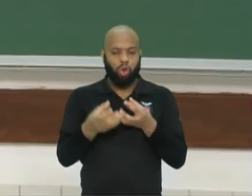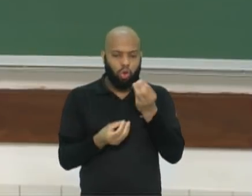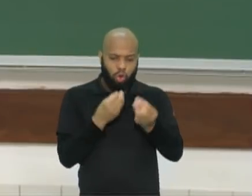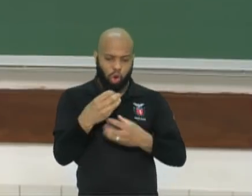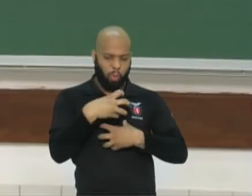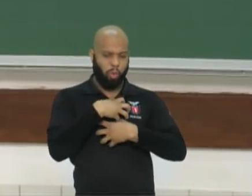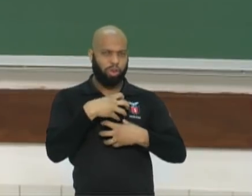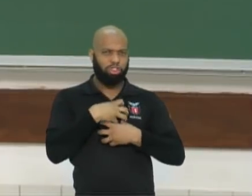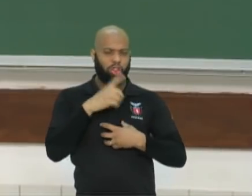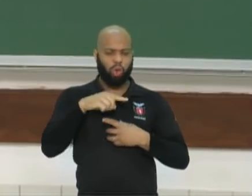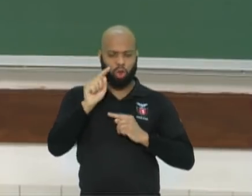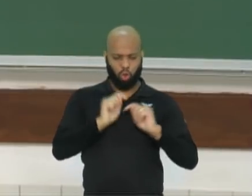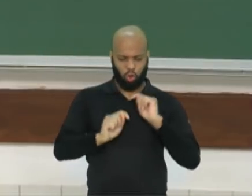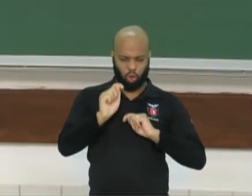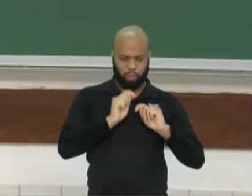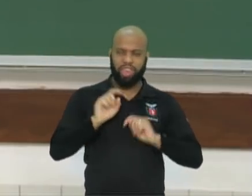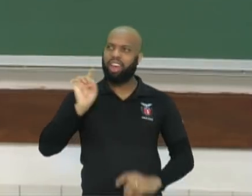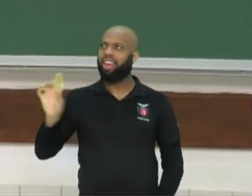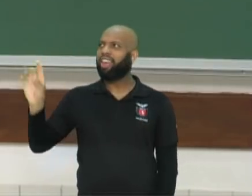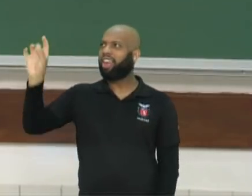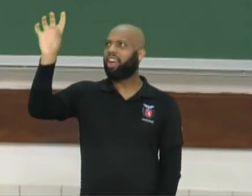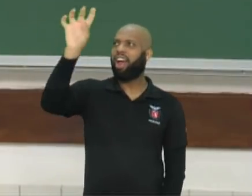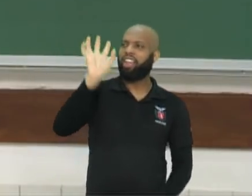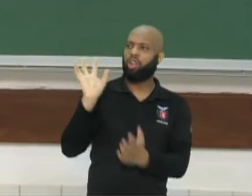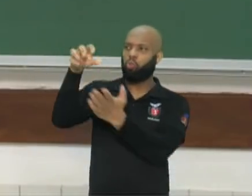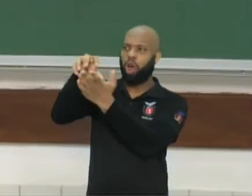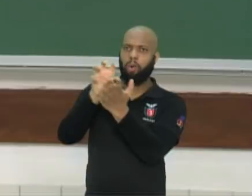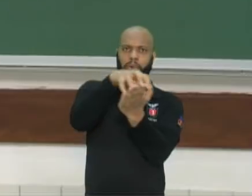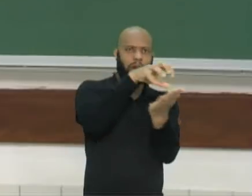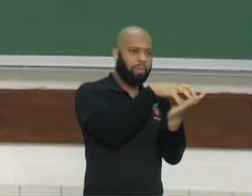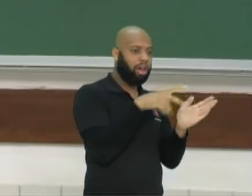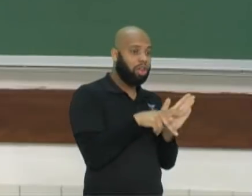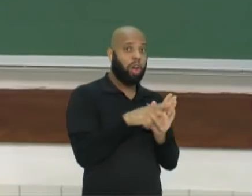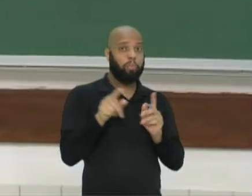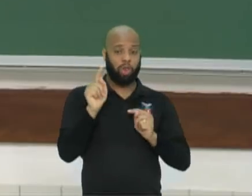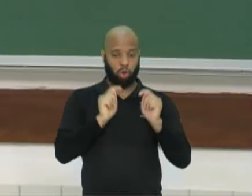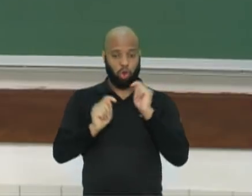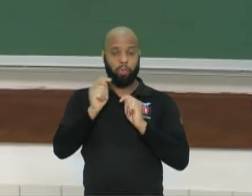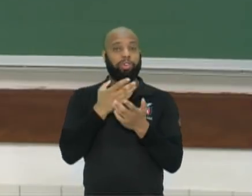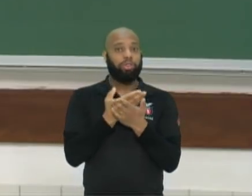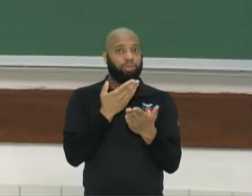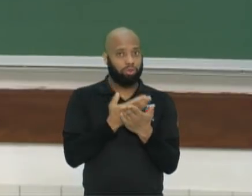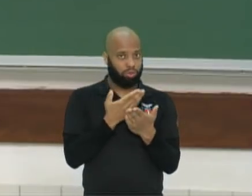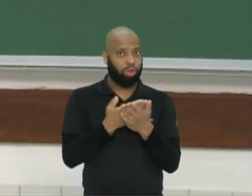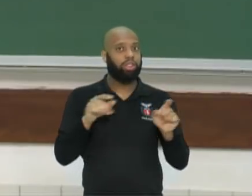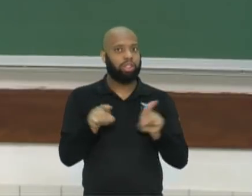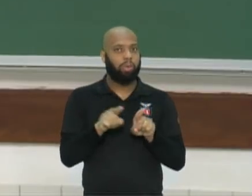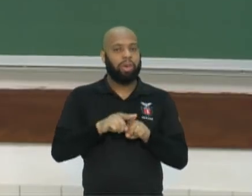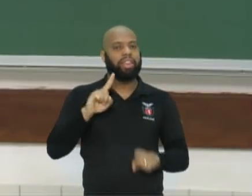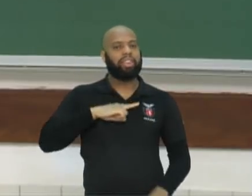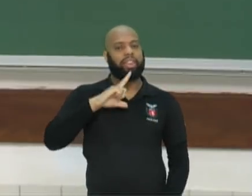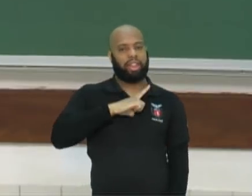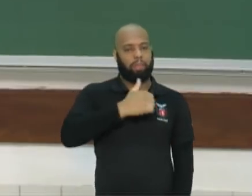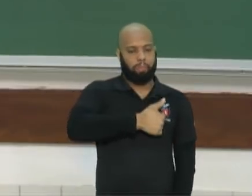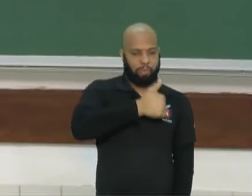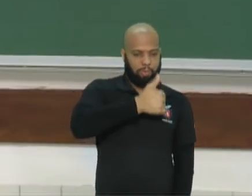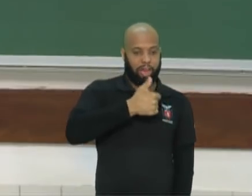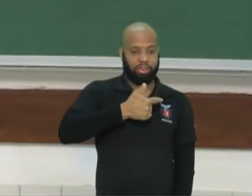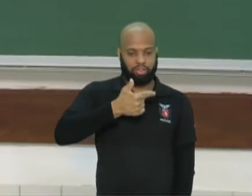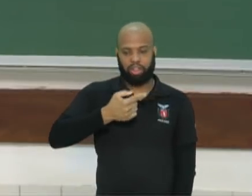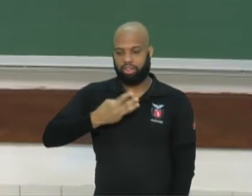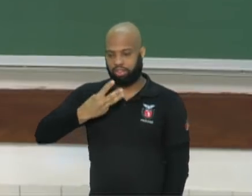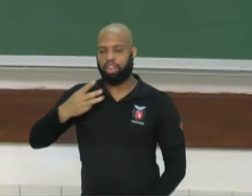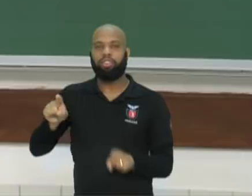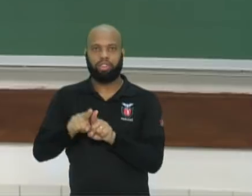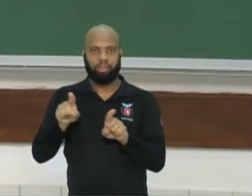dessas atividades de cada um dos setores da economia que a gente viu lá no início, né? Primário, secundário e terciário,